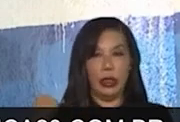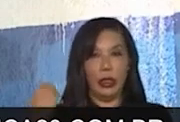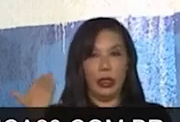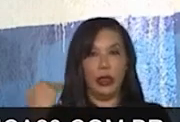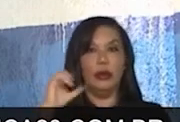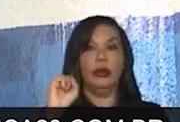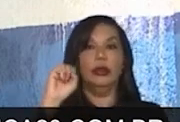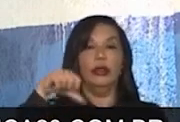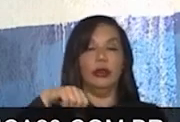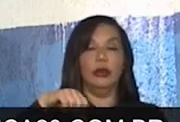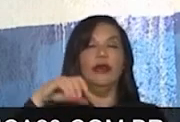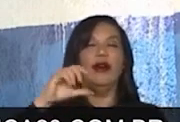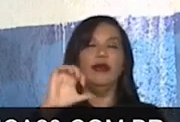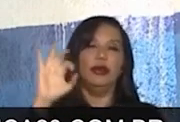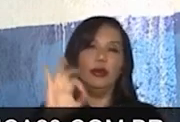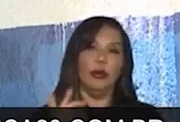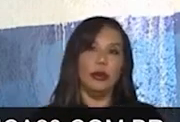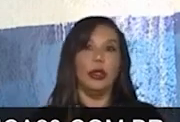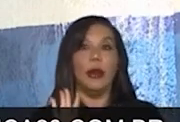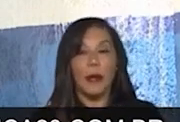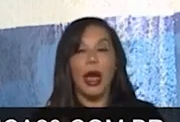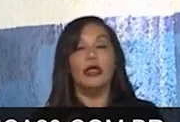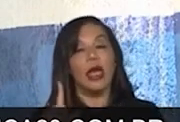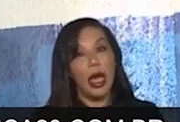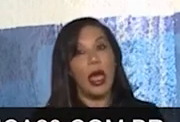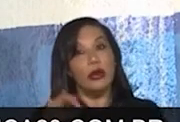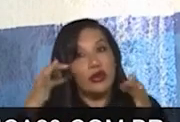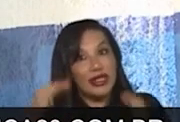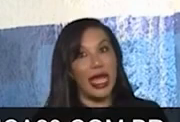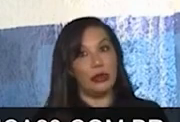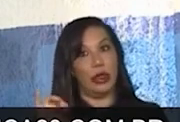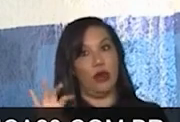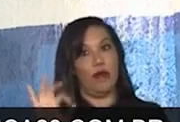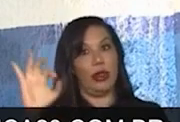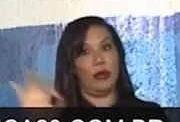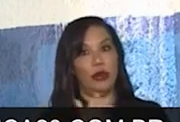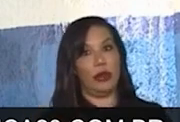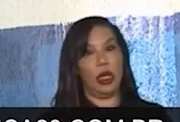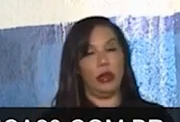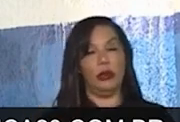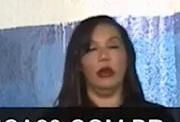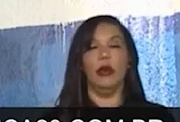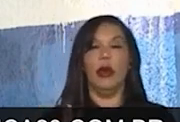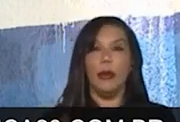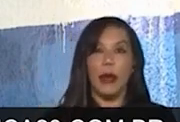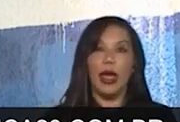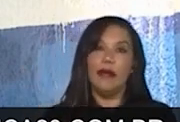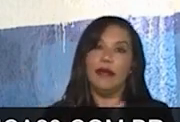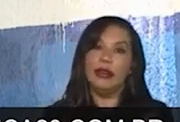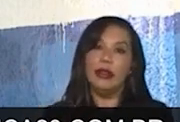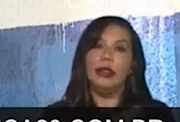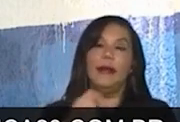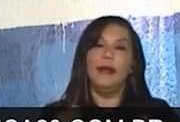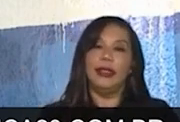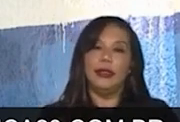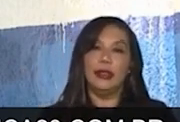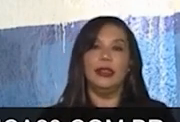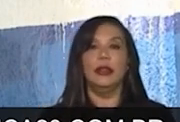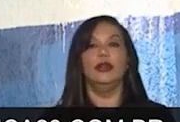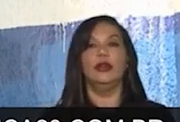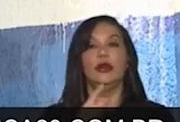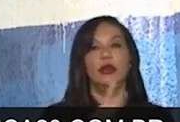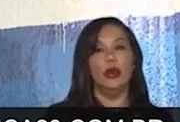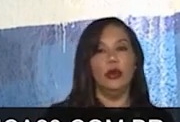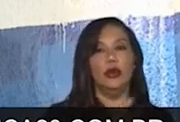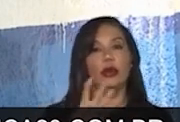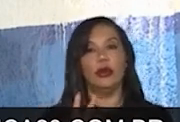80,9%, sendo que o ideal de cobertura é 90%. Essa vacina precisa ser administrada aos 2,